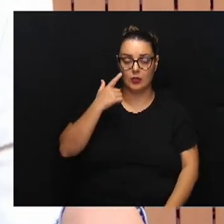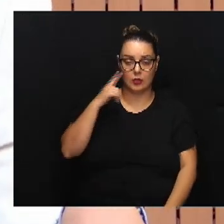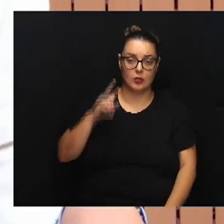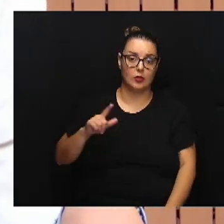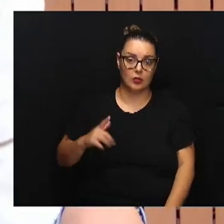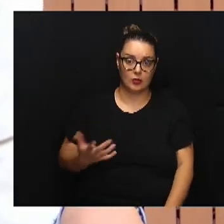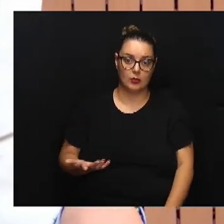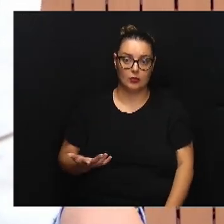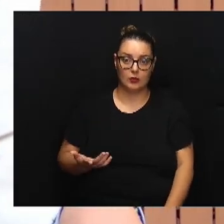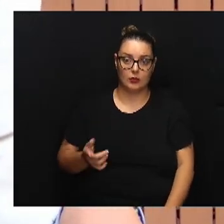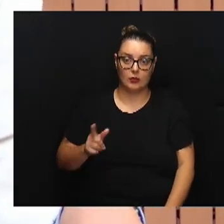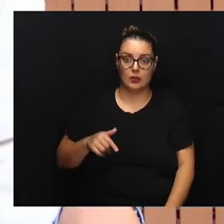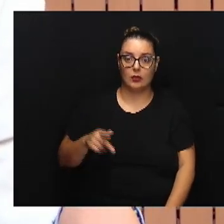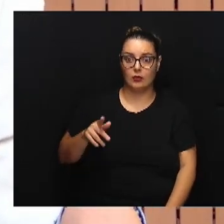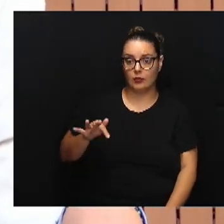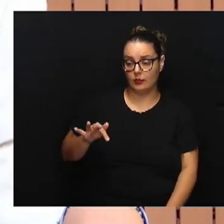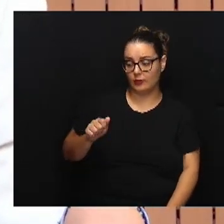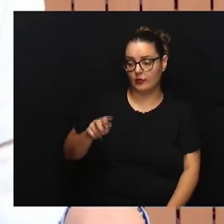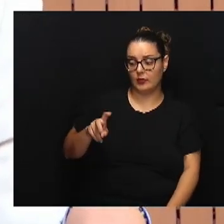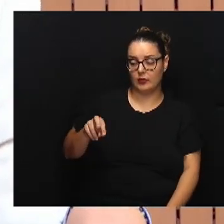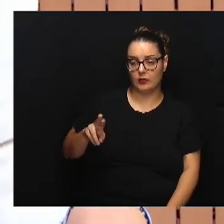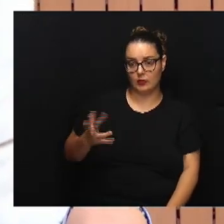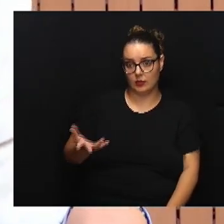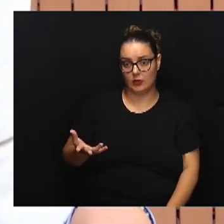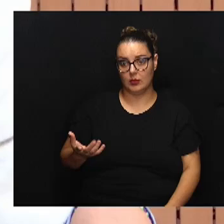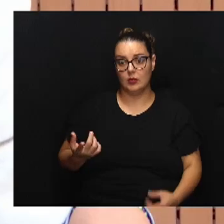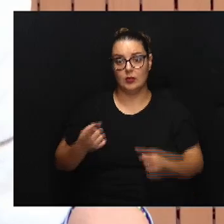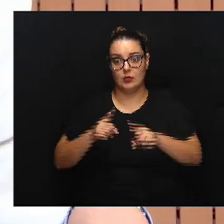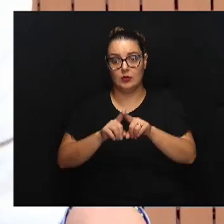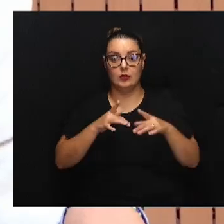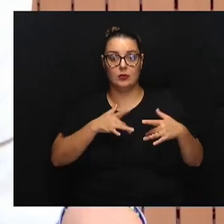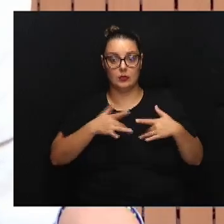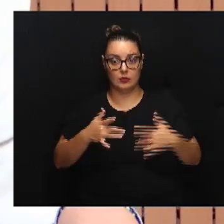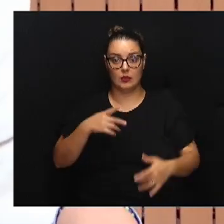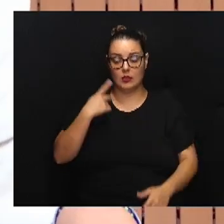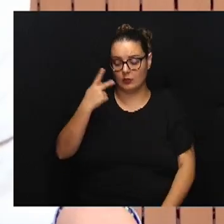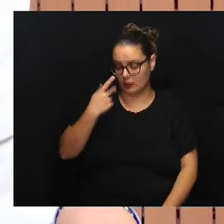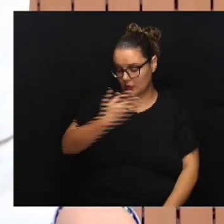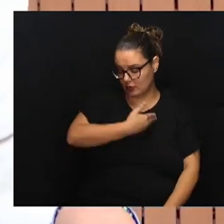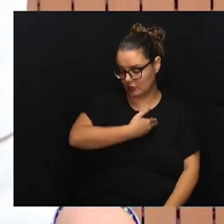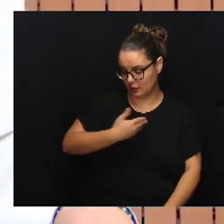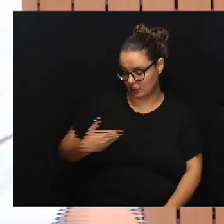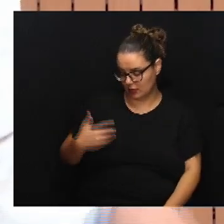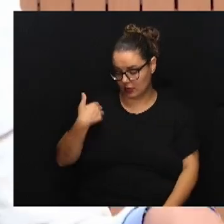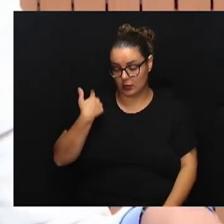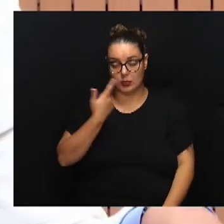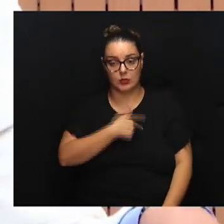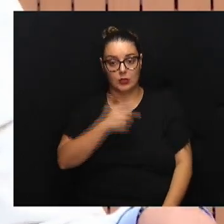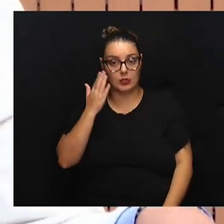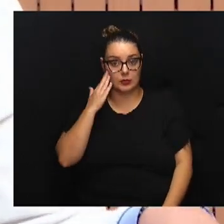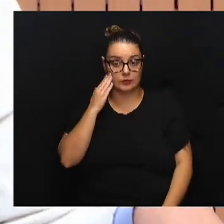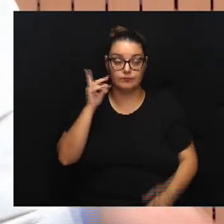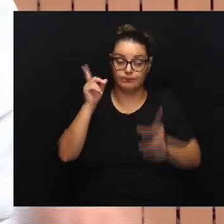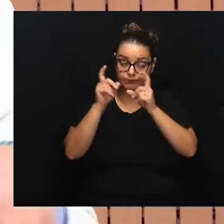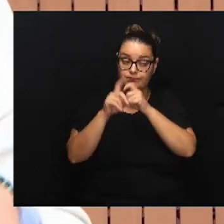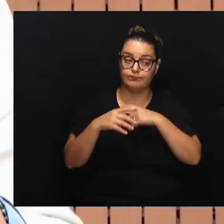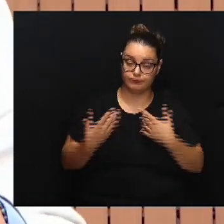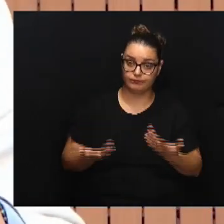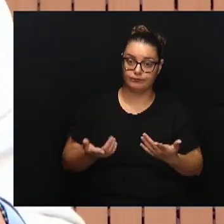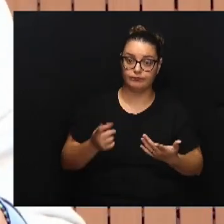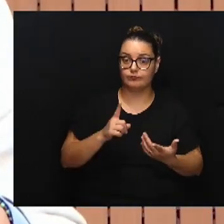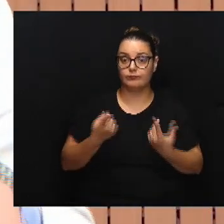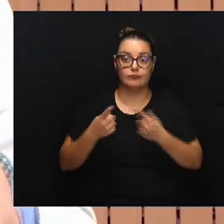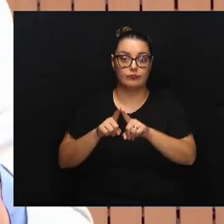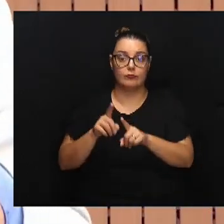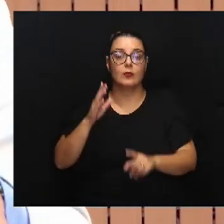não é um favor, ele está fazendo uma parceria, solidariedade, mas estamos falando de política pública, nós sabemos que isso dá trabalho. Não é só a parceria,